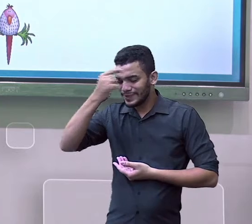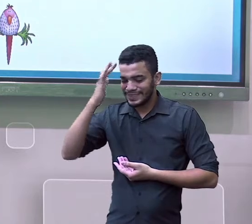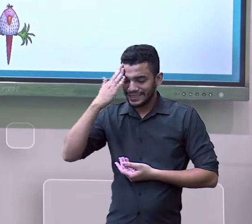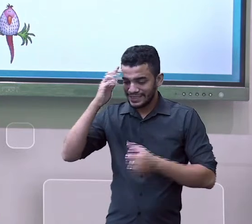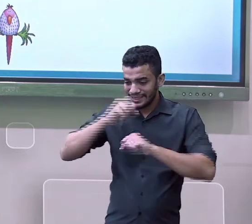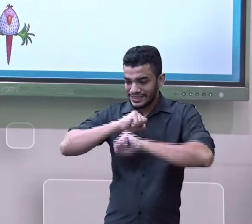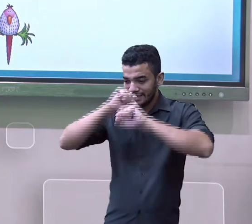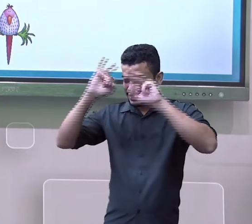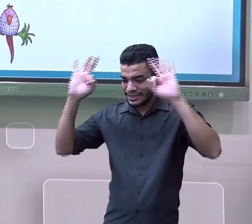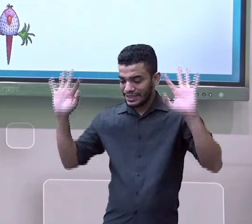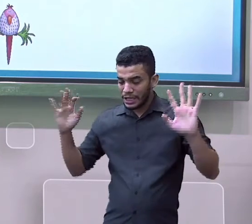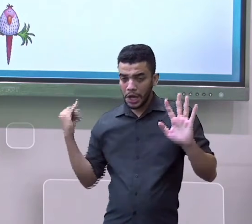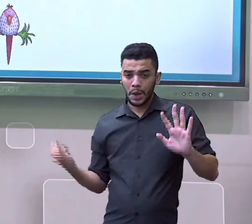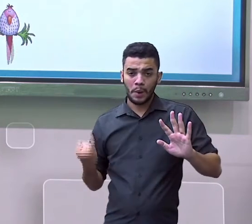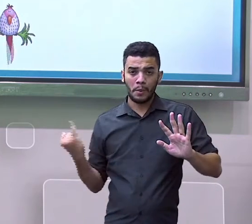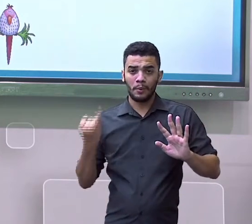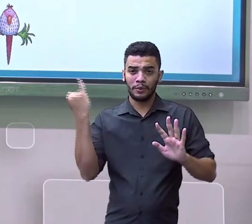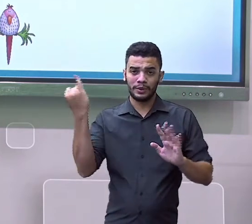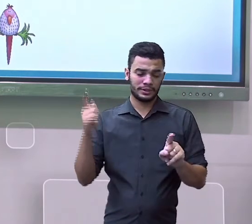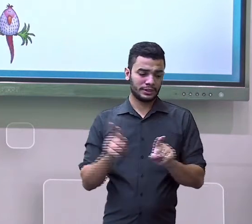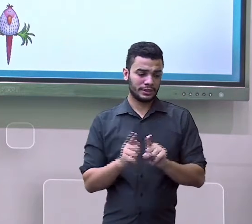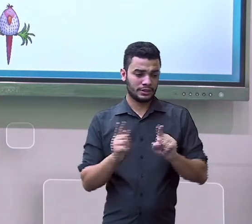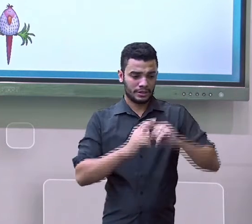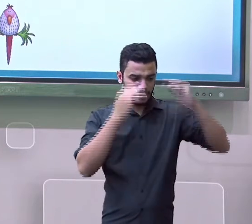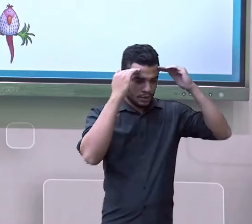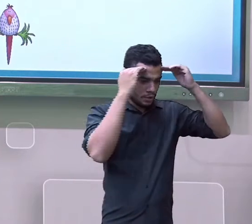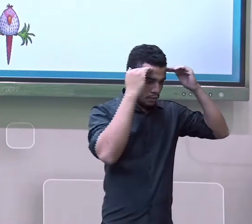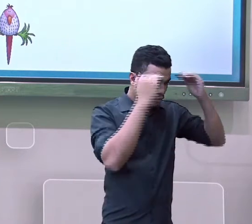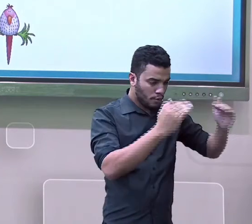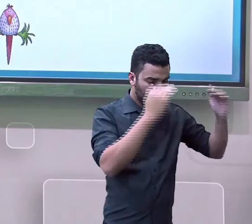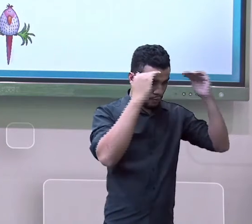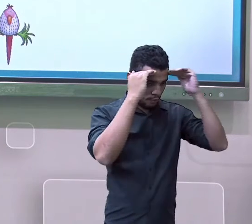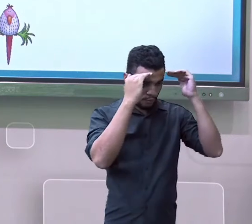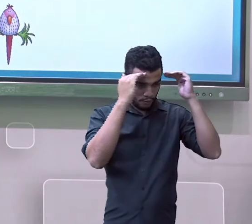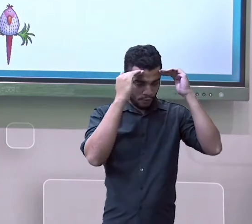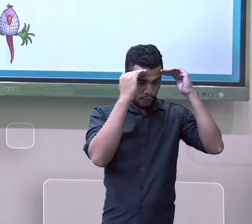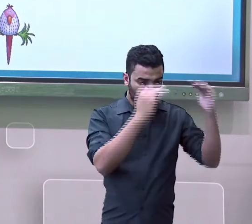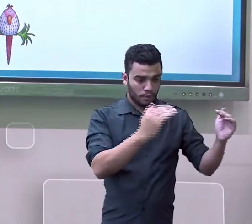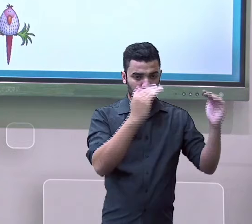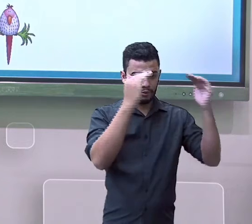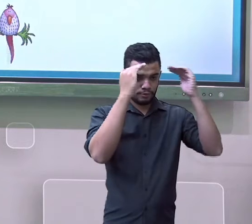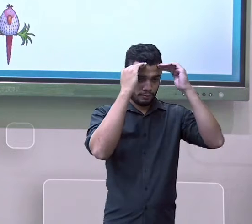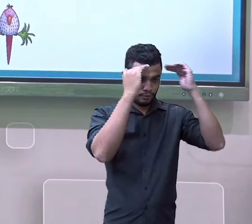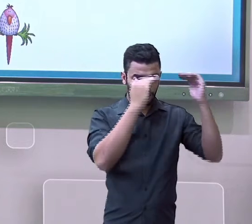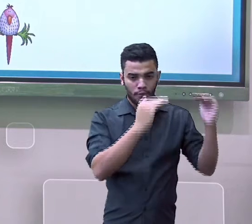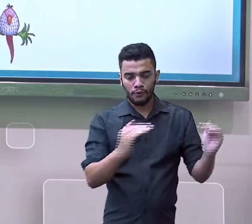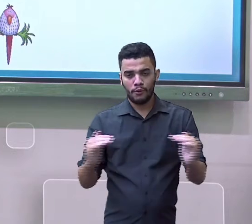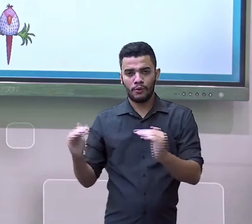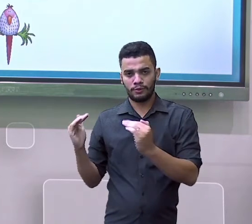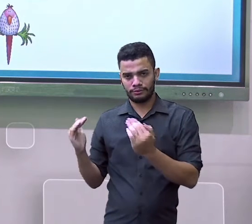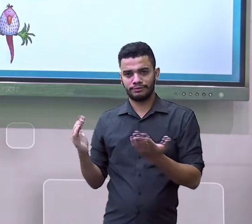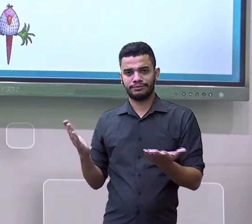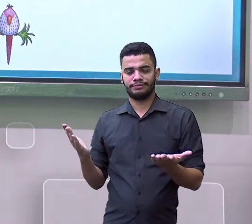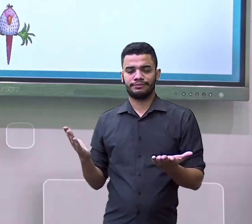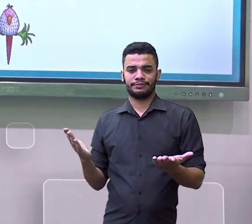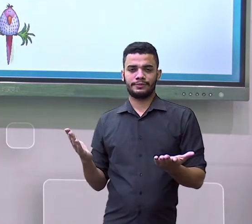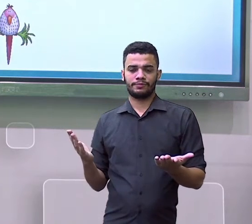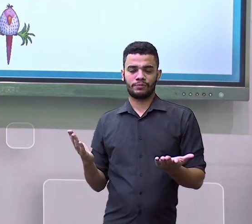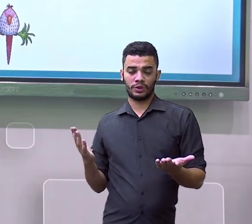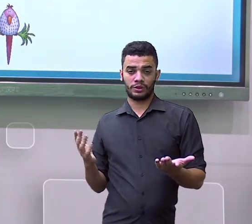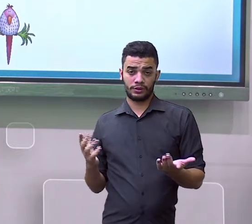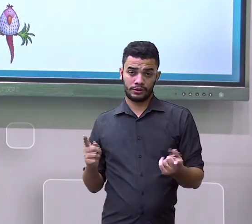possa ter respeito pelas espécies que são de todos nós. Então,